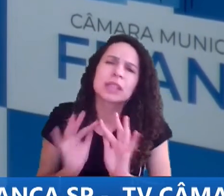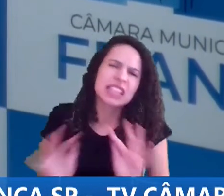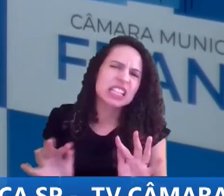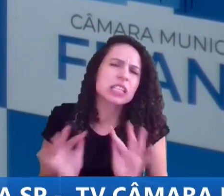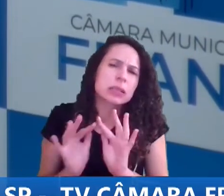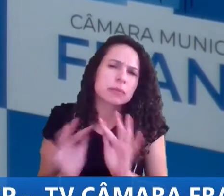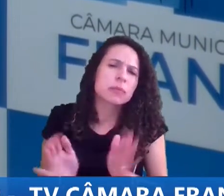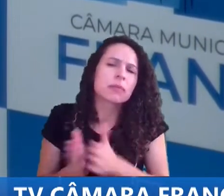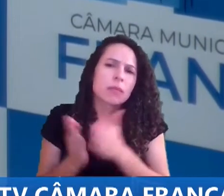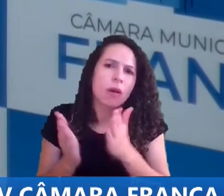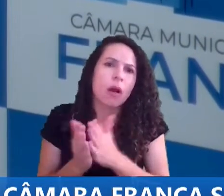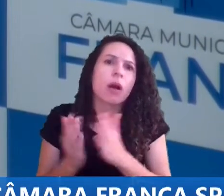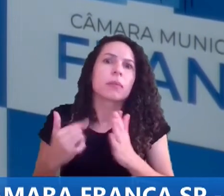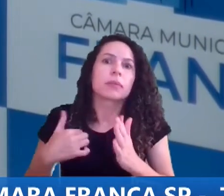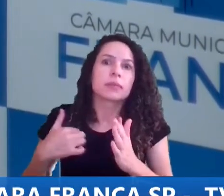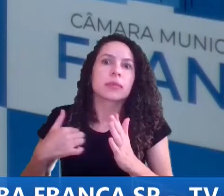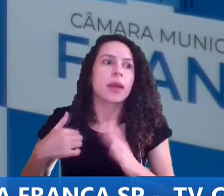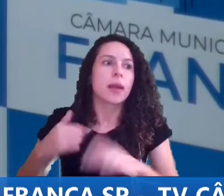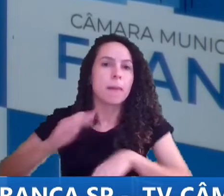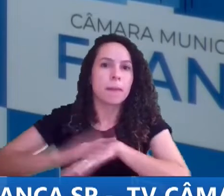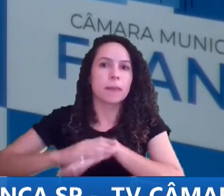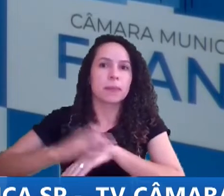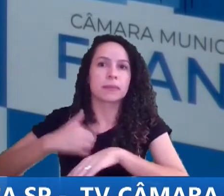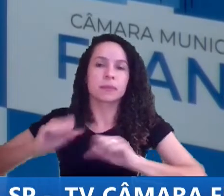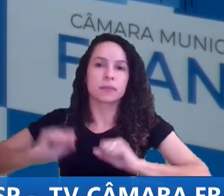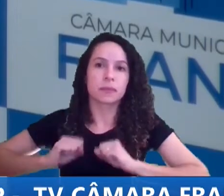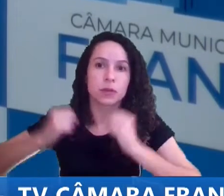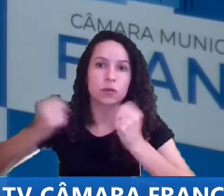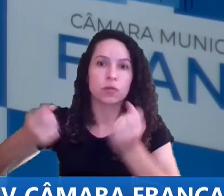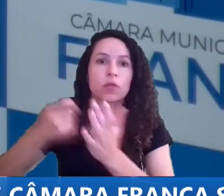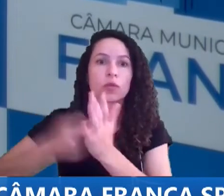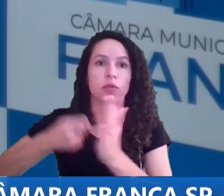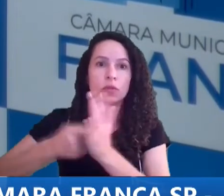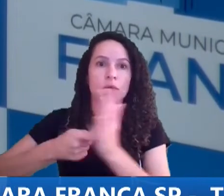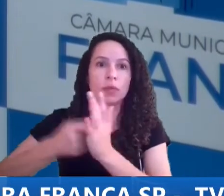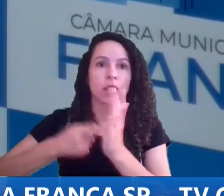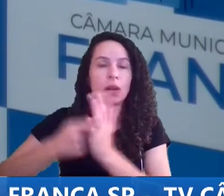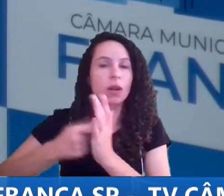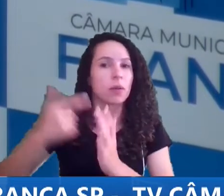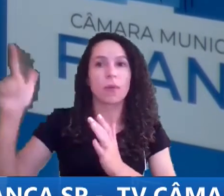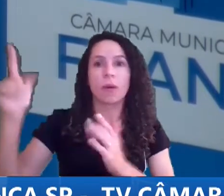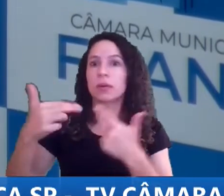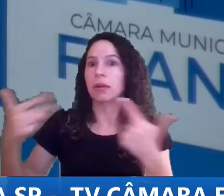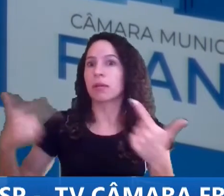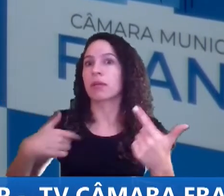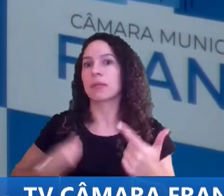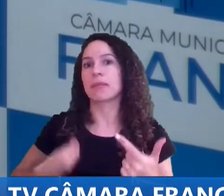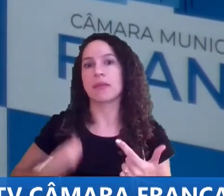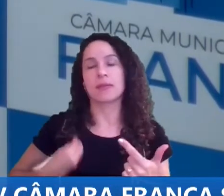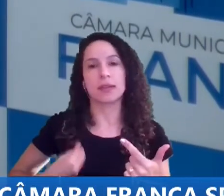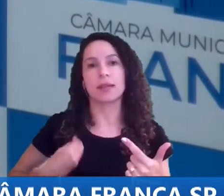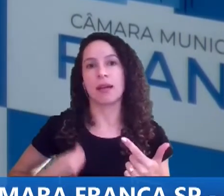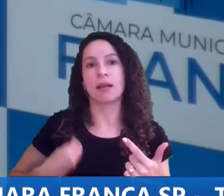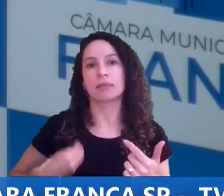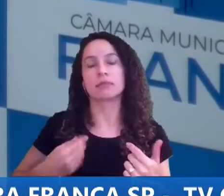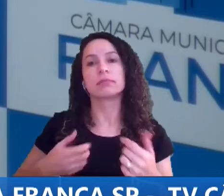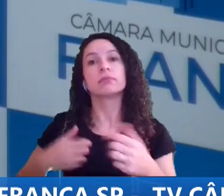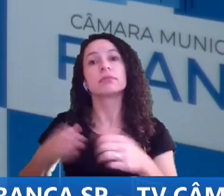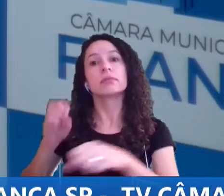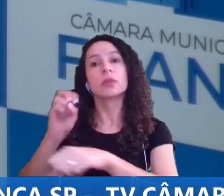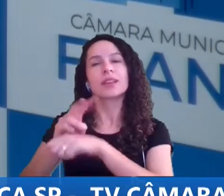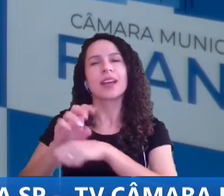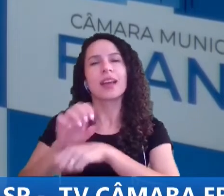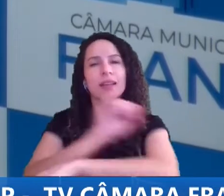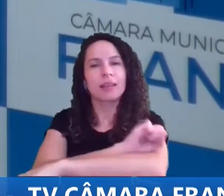tive que, por meios próprios, buscar uma coisa diferente para a minha vida, né? Entrei na época no Senai, então eu